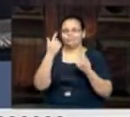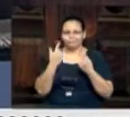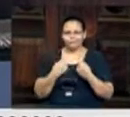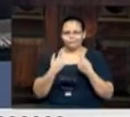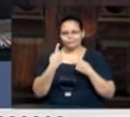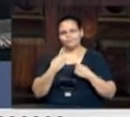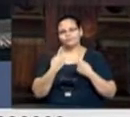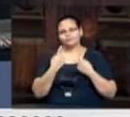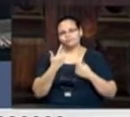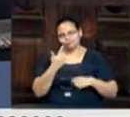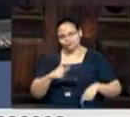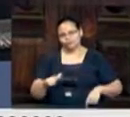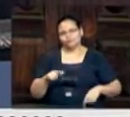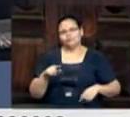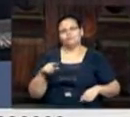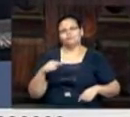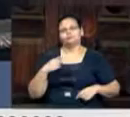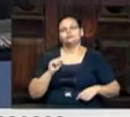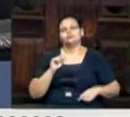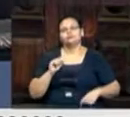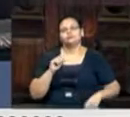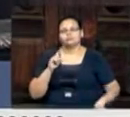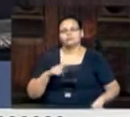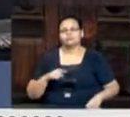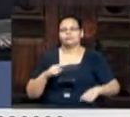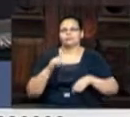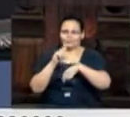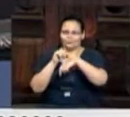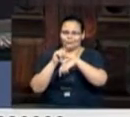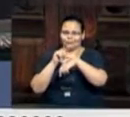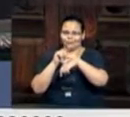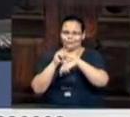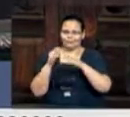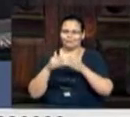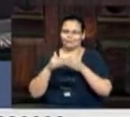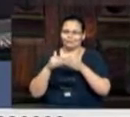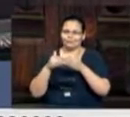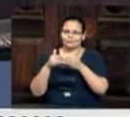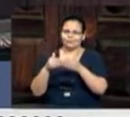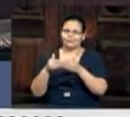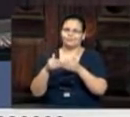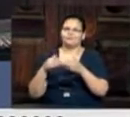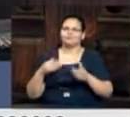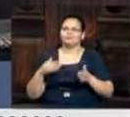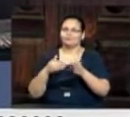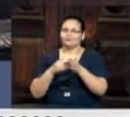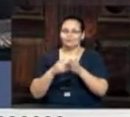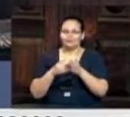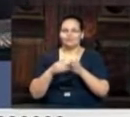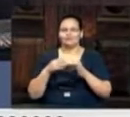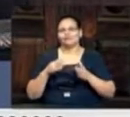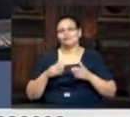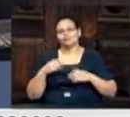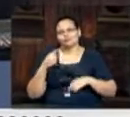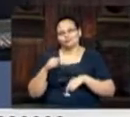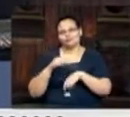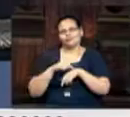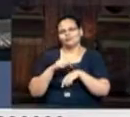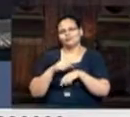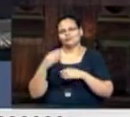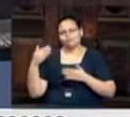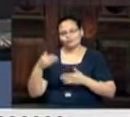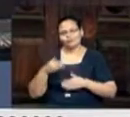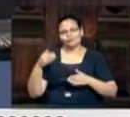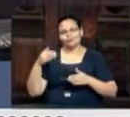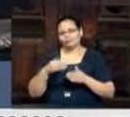que é a restrição de horários, a restrição de viagens, a restrição, portanto, do